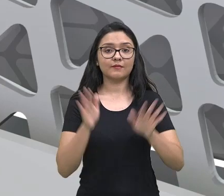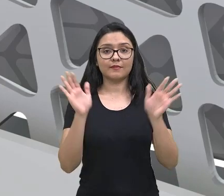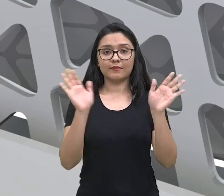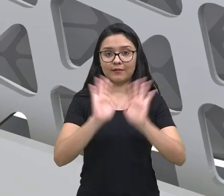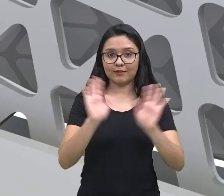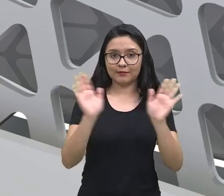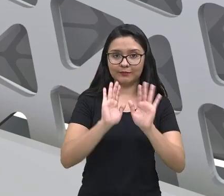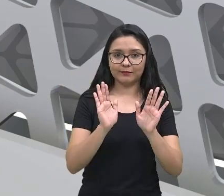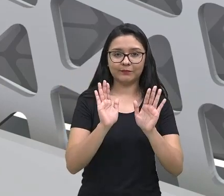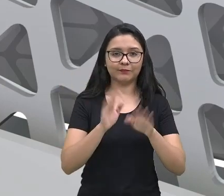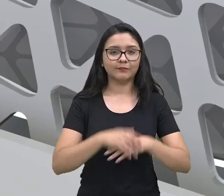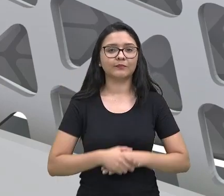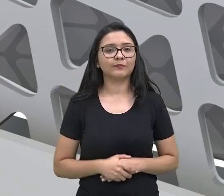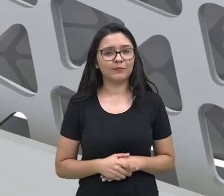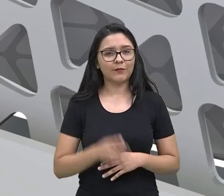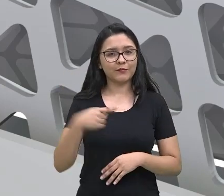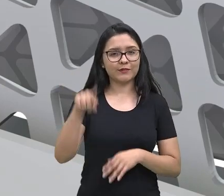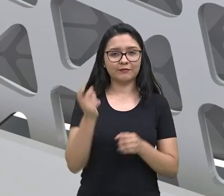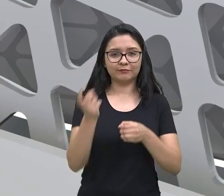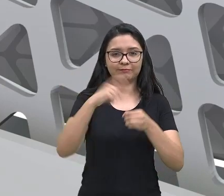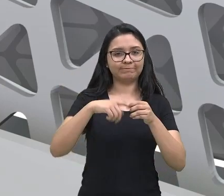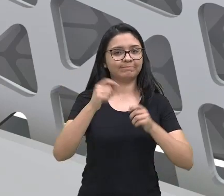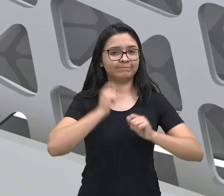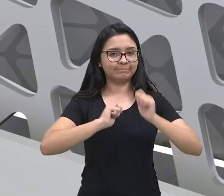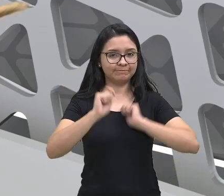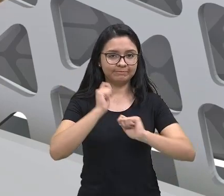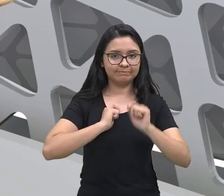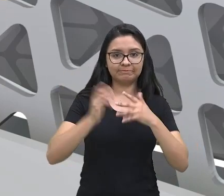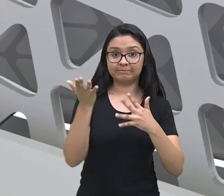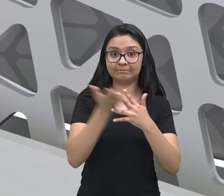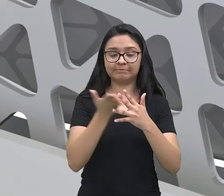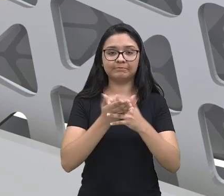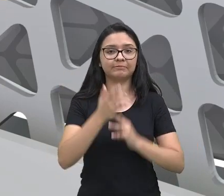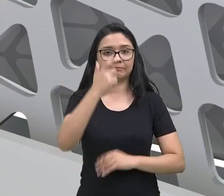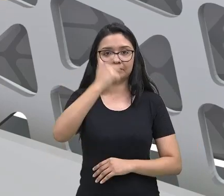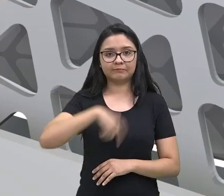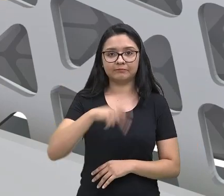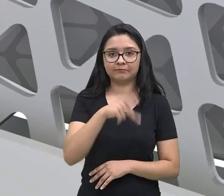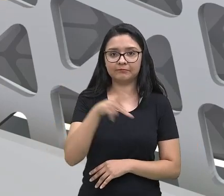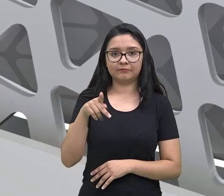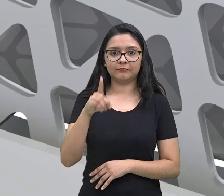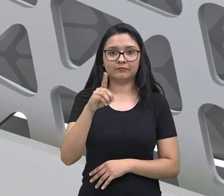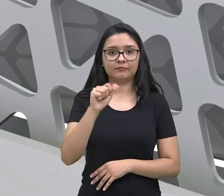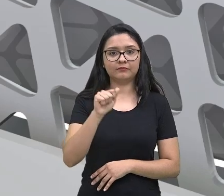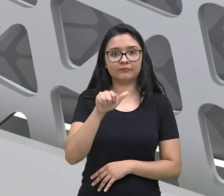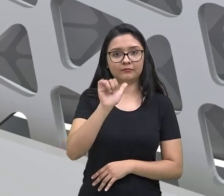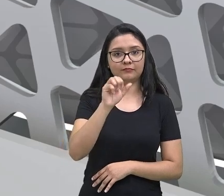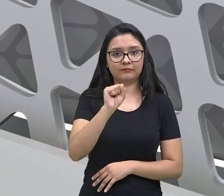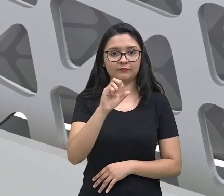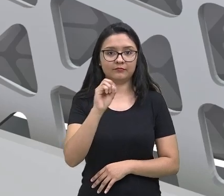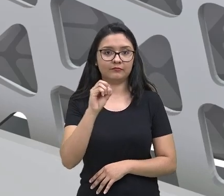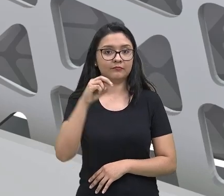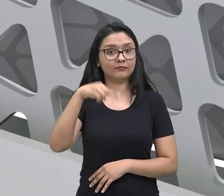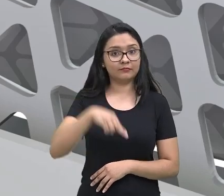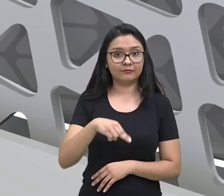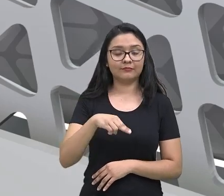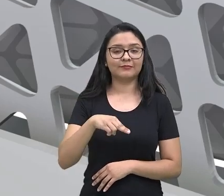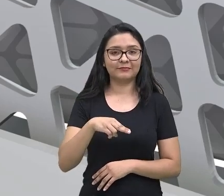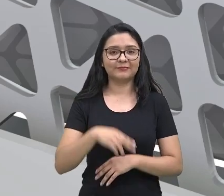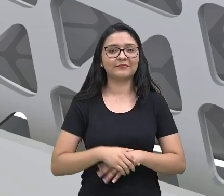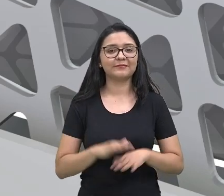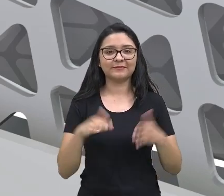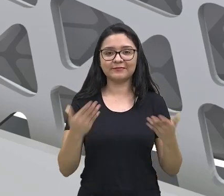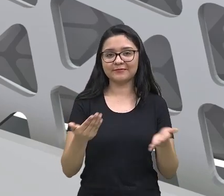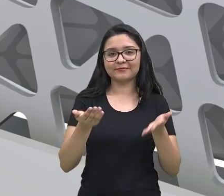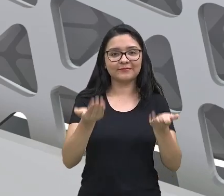Olá, voltaram aí animados, né, do intervalo. Eu sou o professor Daison Jardim, né, e nós vamos aí continuar